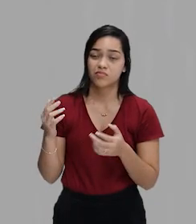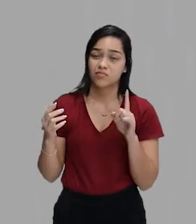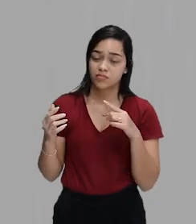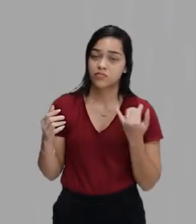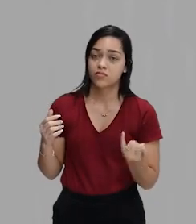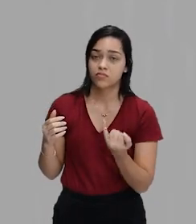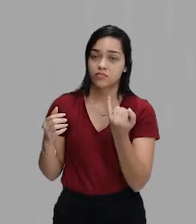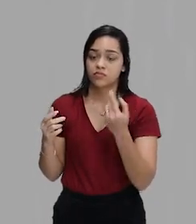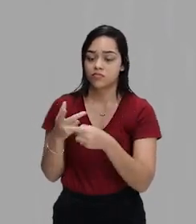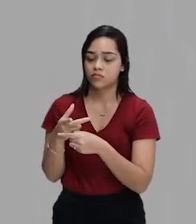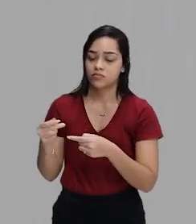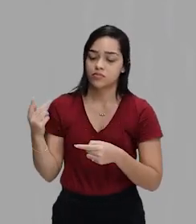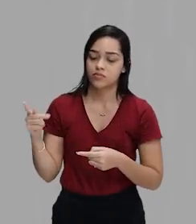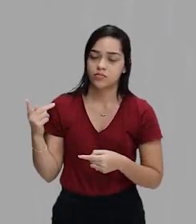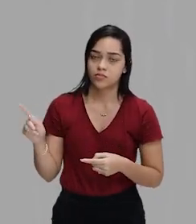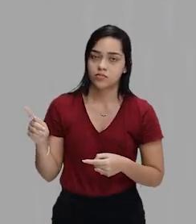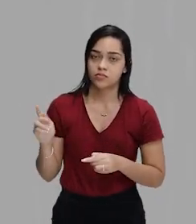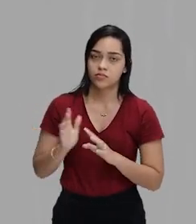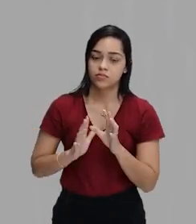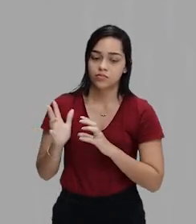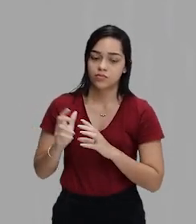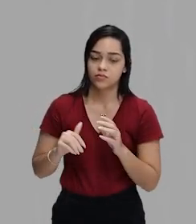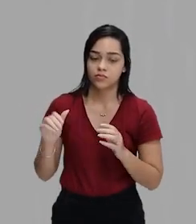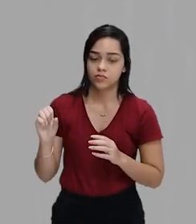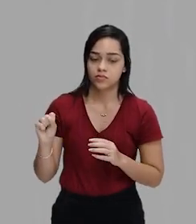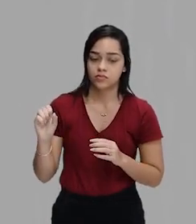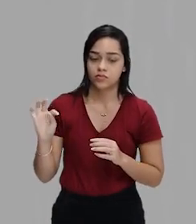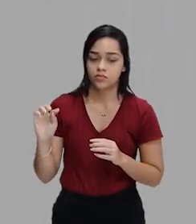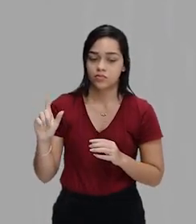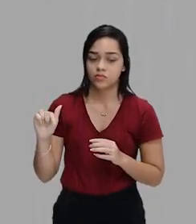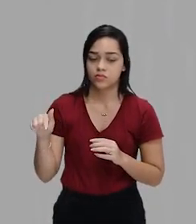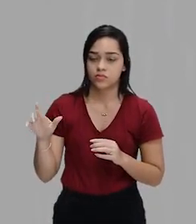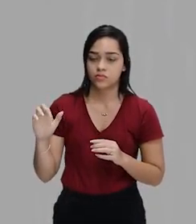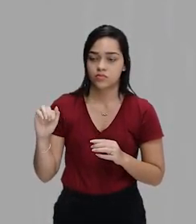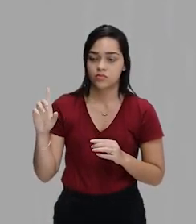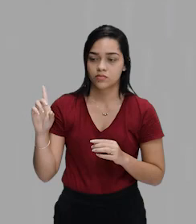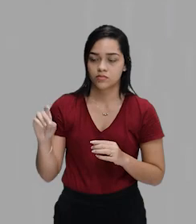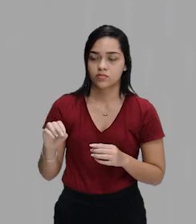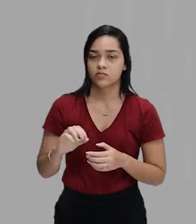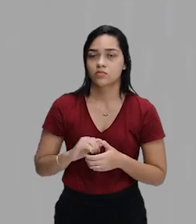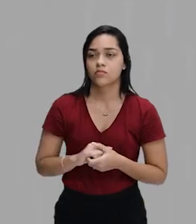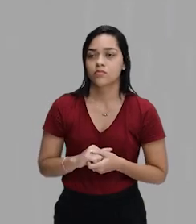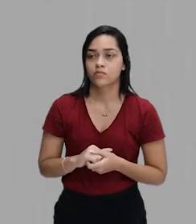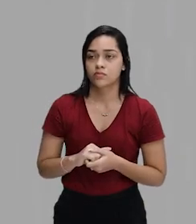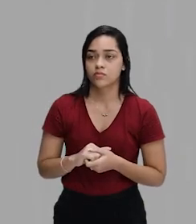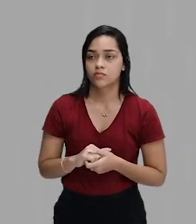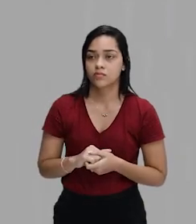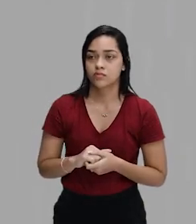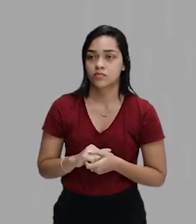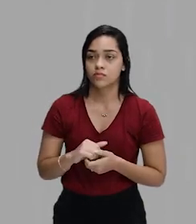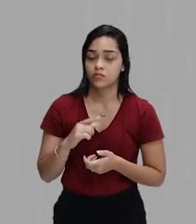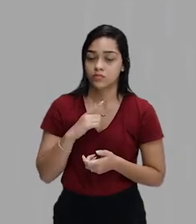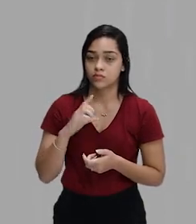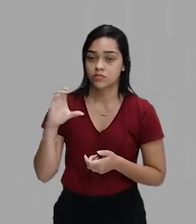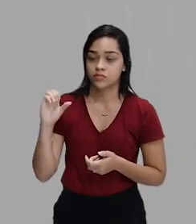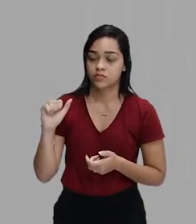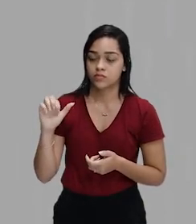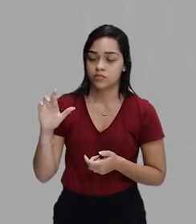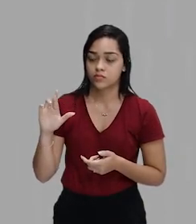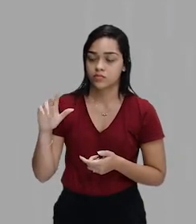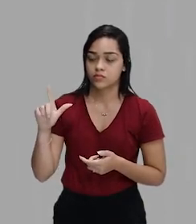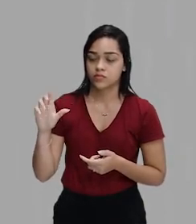para a vitória deles na famosa Batalha de Stalingrado. A Batalha de Stalingrado, Carlos Drummond de